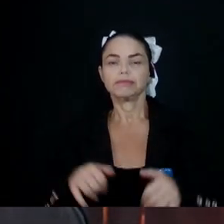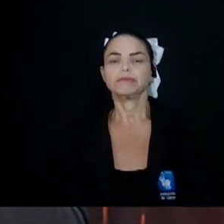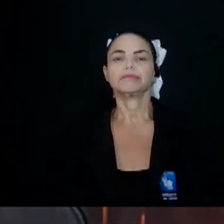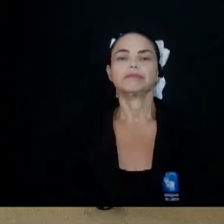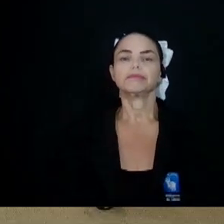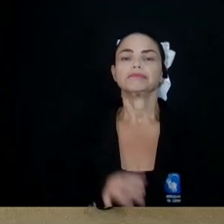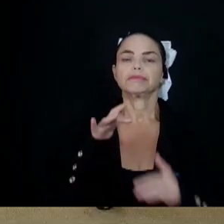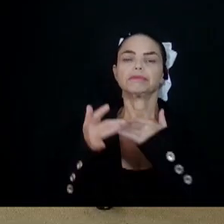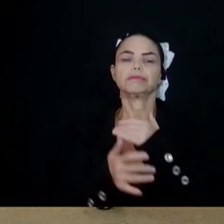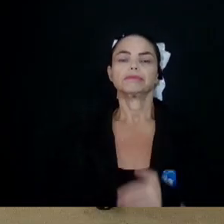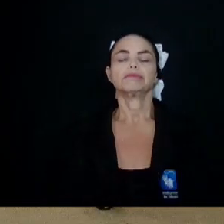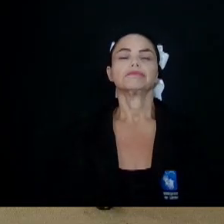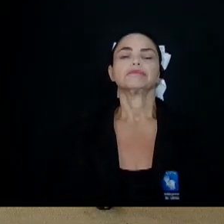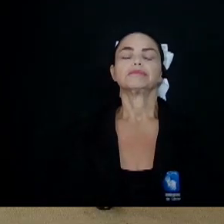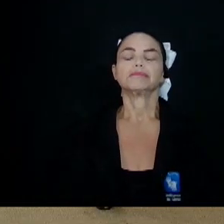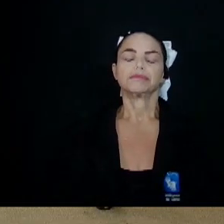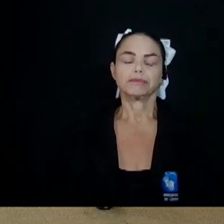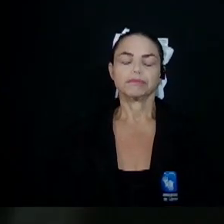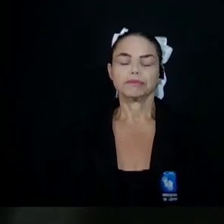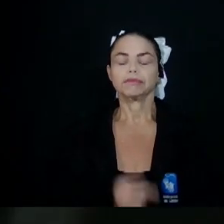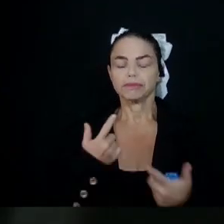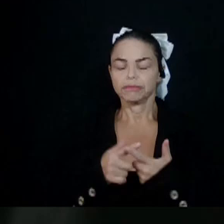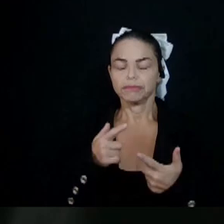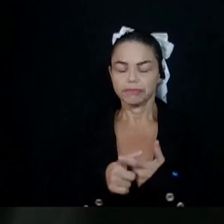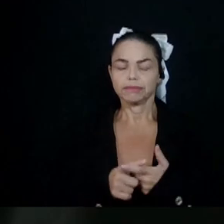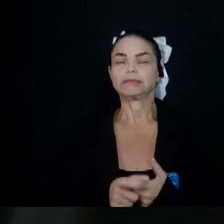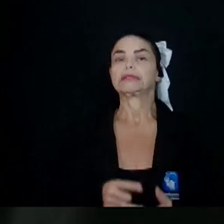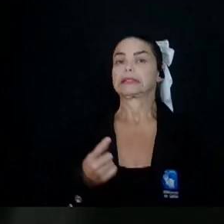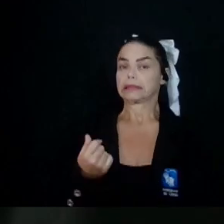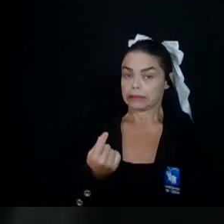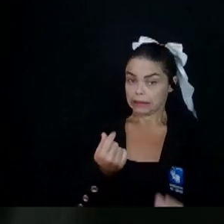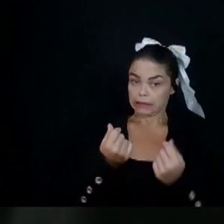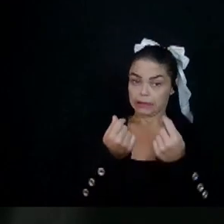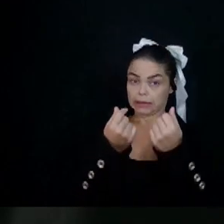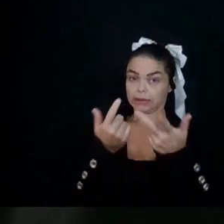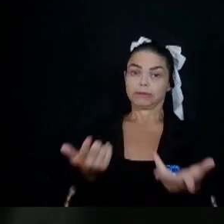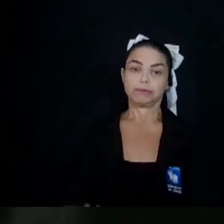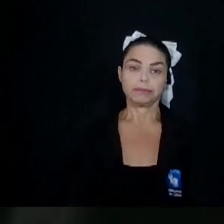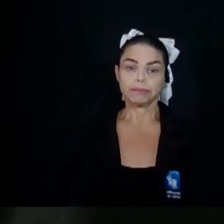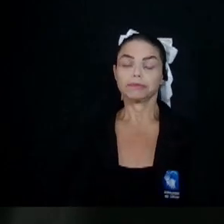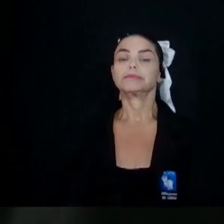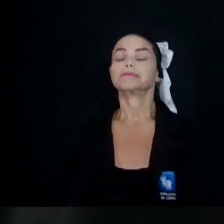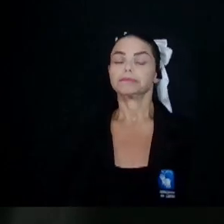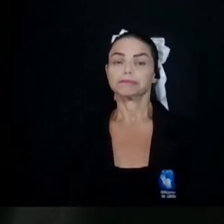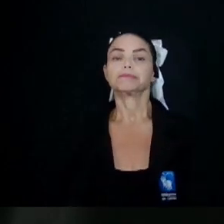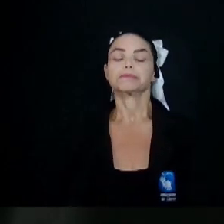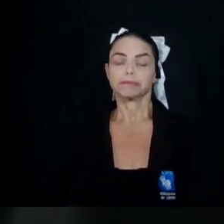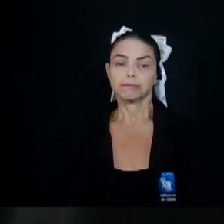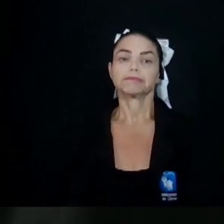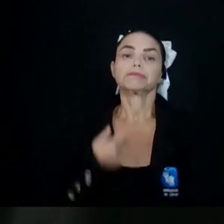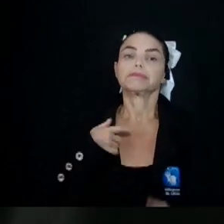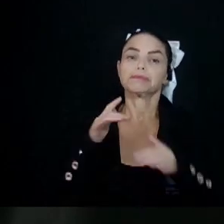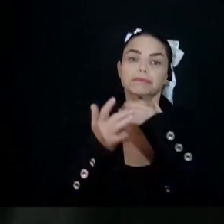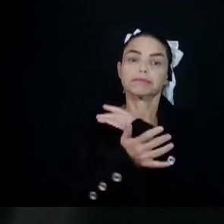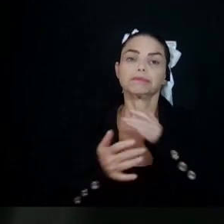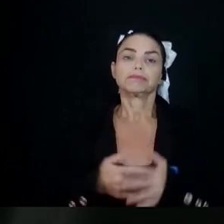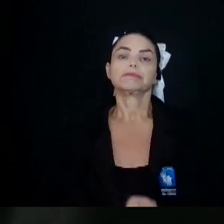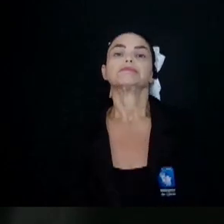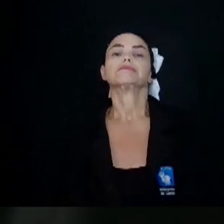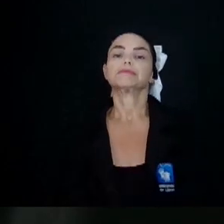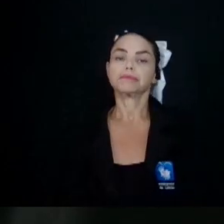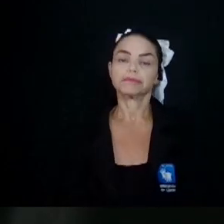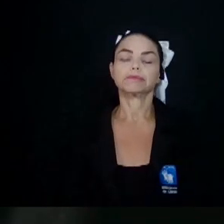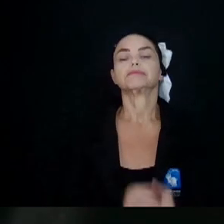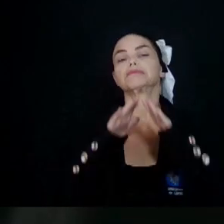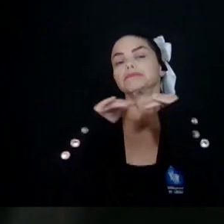sociais. Excelente, né? Porque os algoritmos é algo que nos prende, né, na rede. Agora, você imagina as